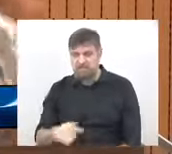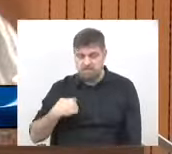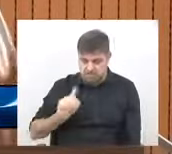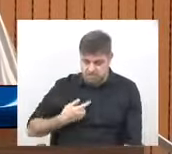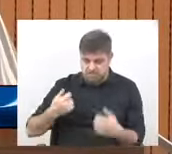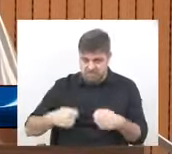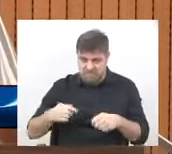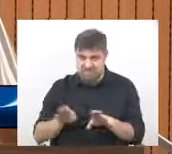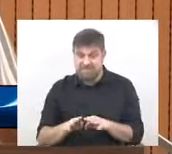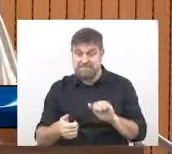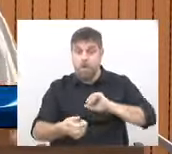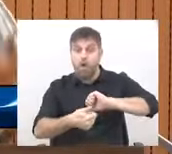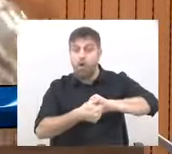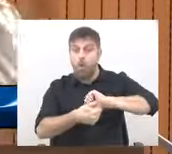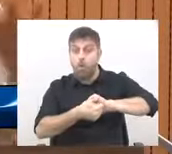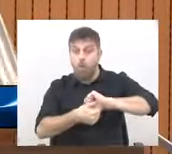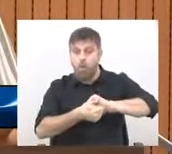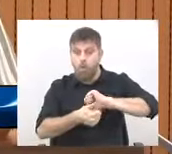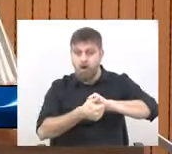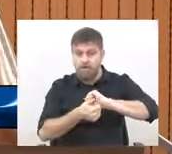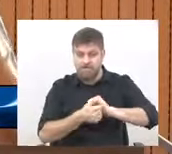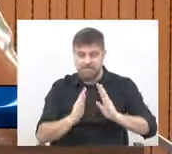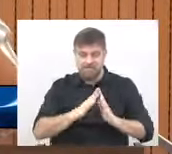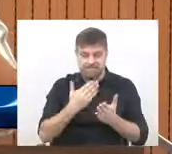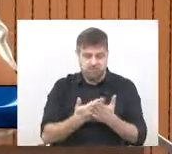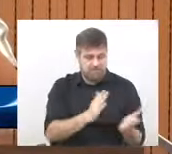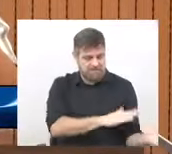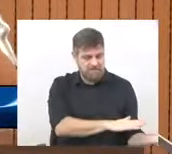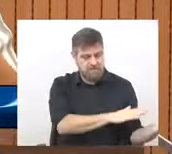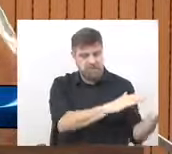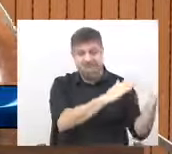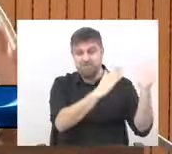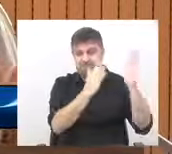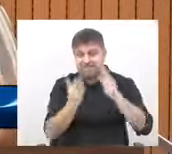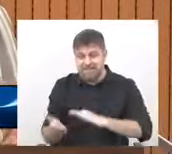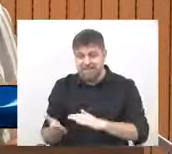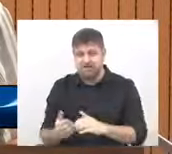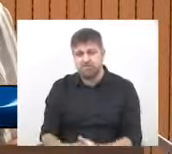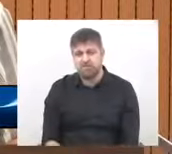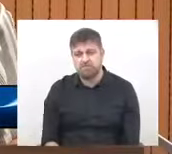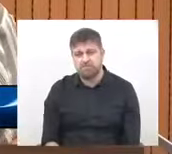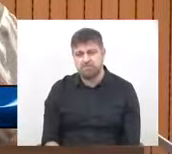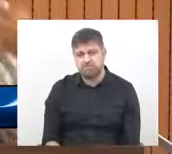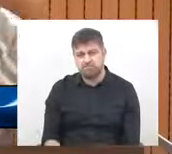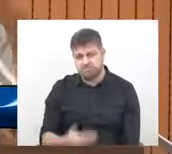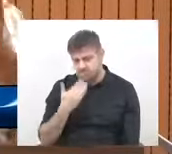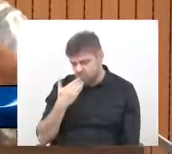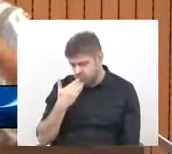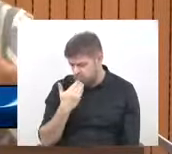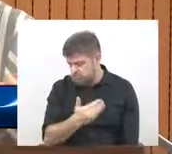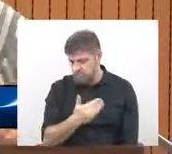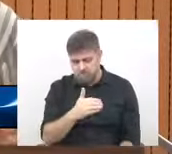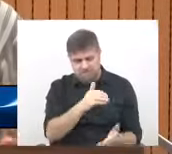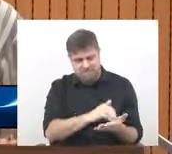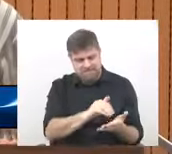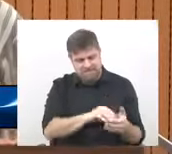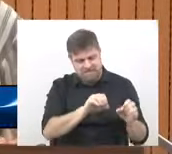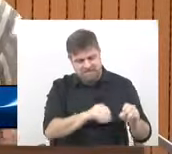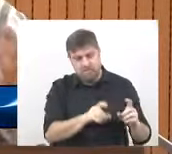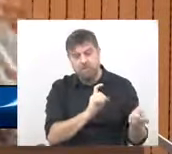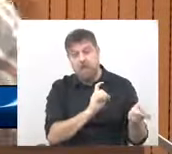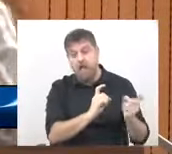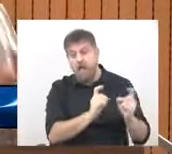precisamos de vagas de qualidade em período integral. Então, eu solicitei uma reunião com a Secretaria de